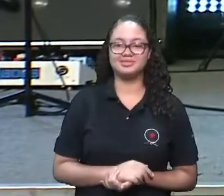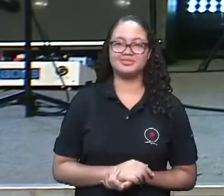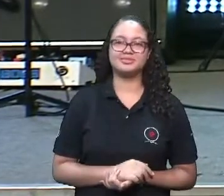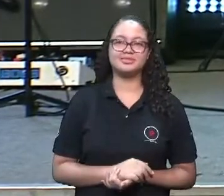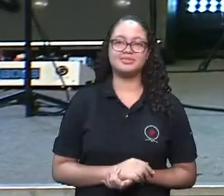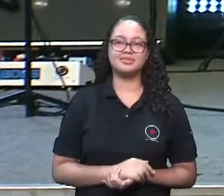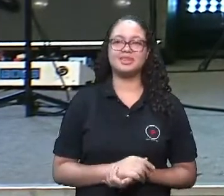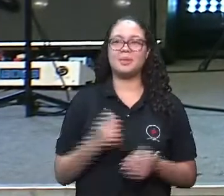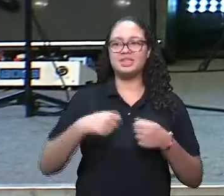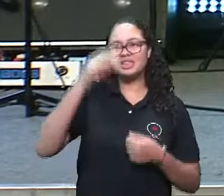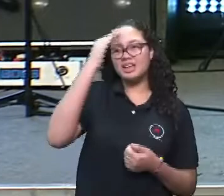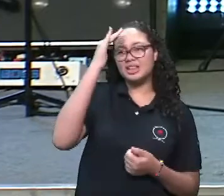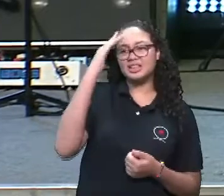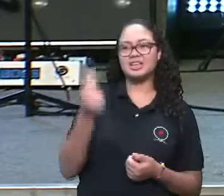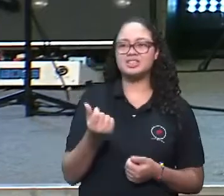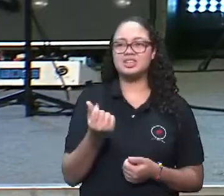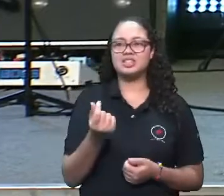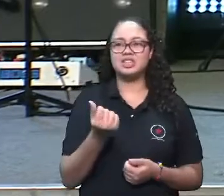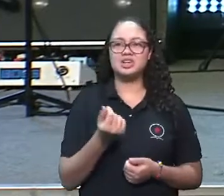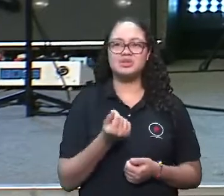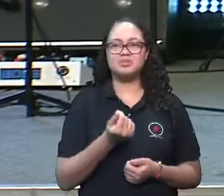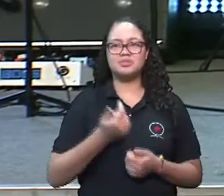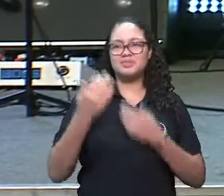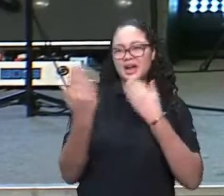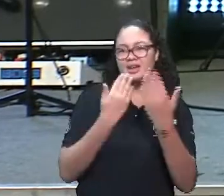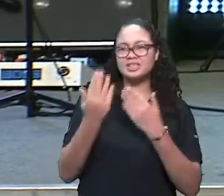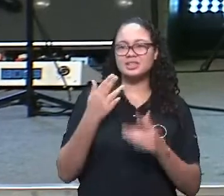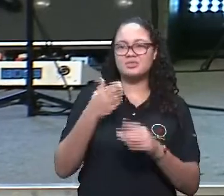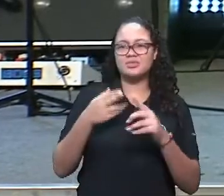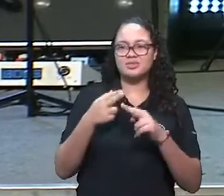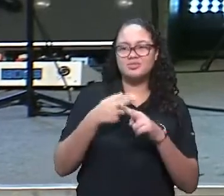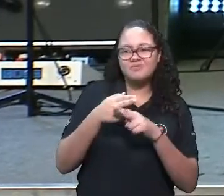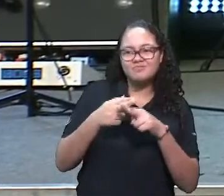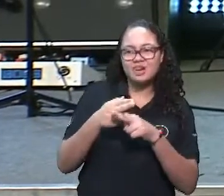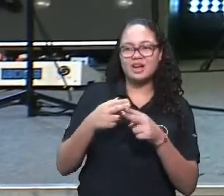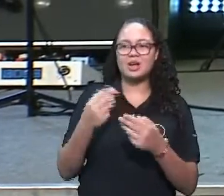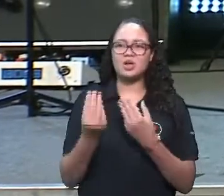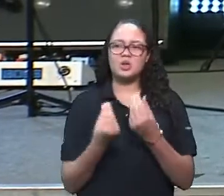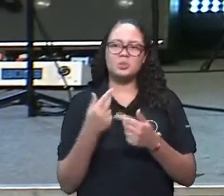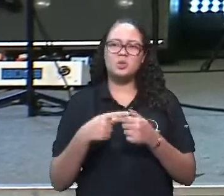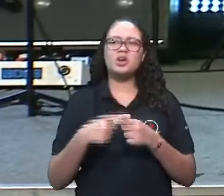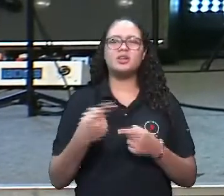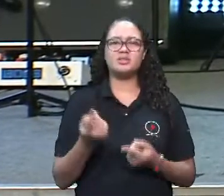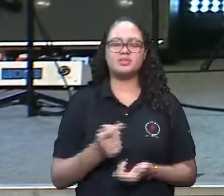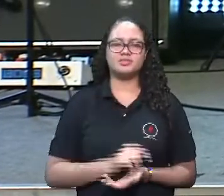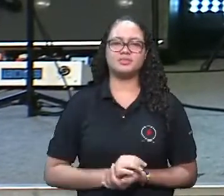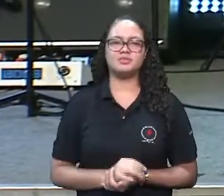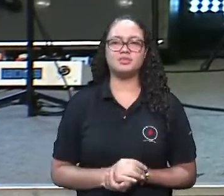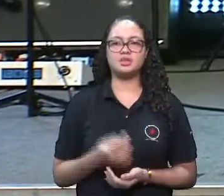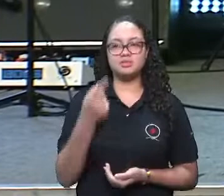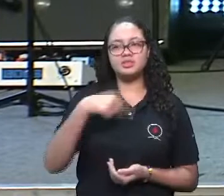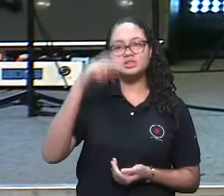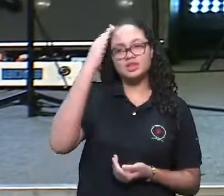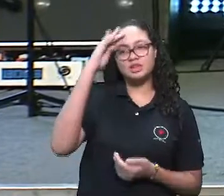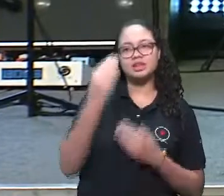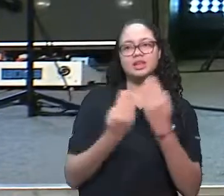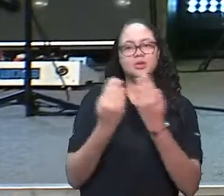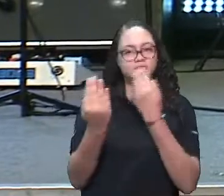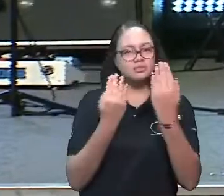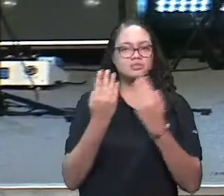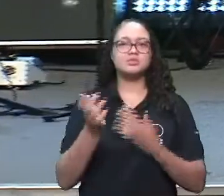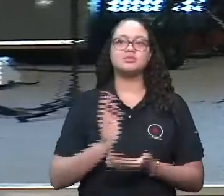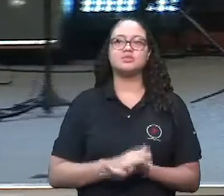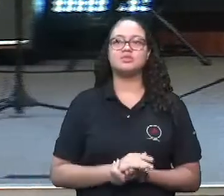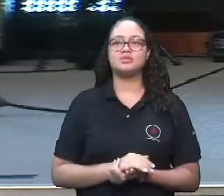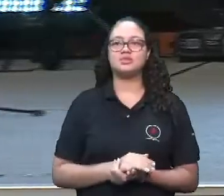Você tem que entender que dinheiro é como uma faca. Como uma faca? Só para você entender. Irmãs, aquela